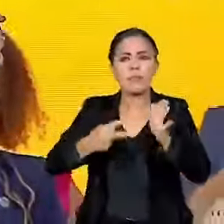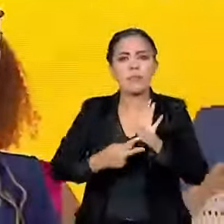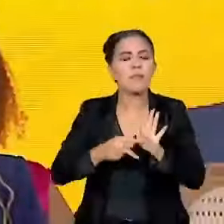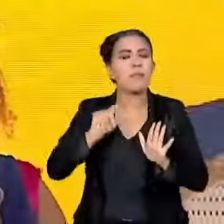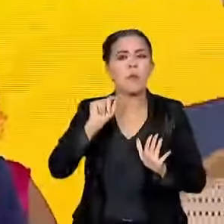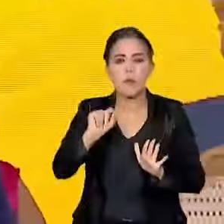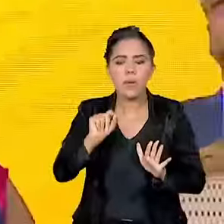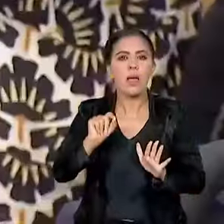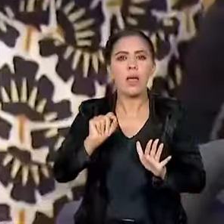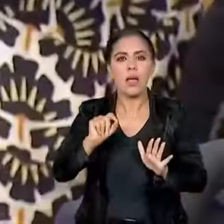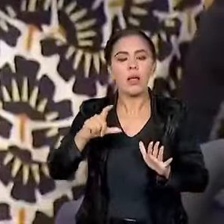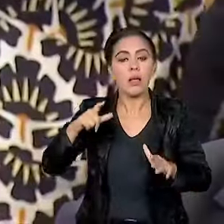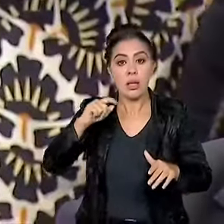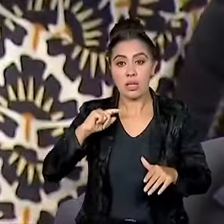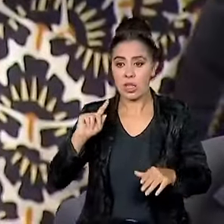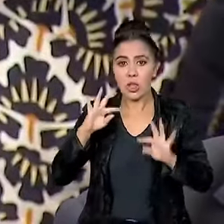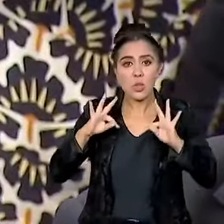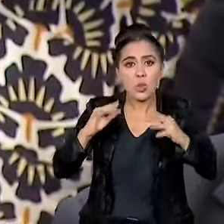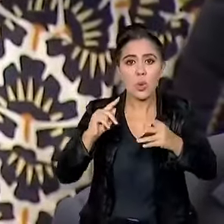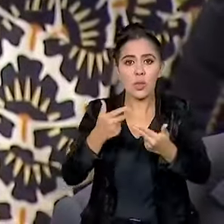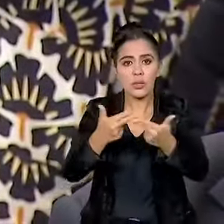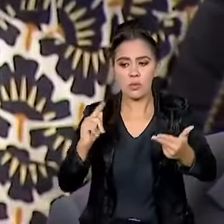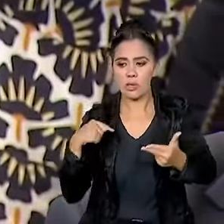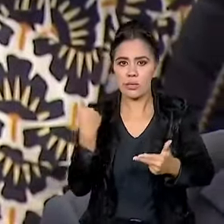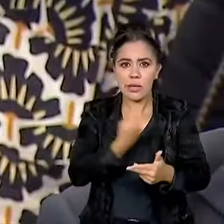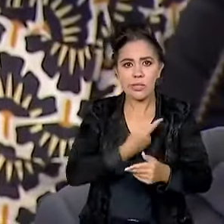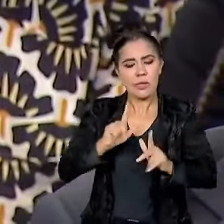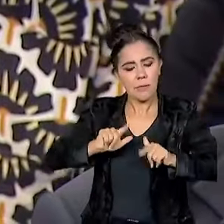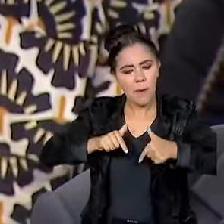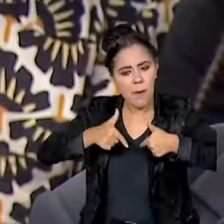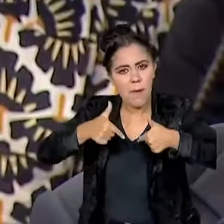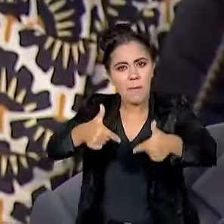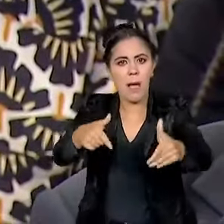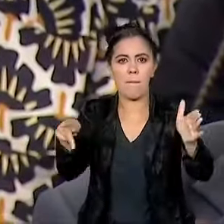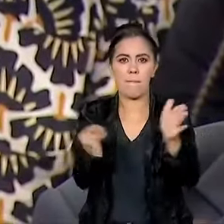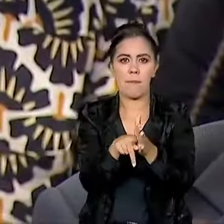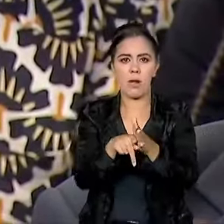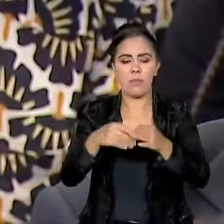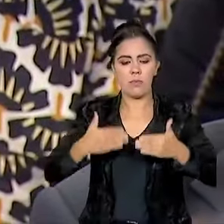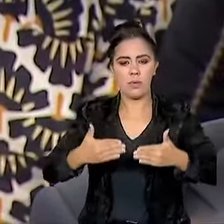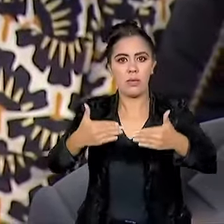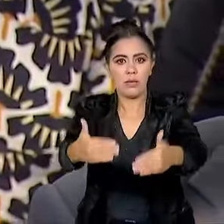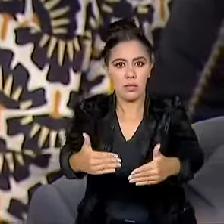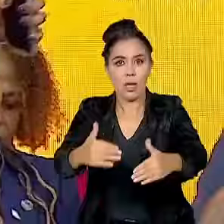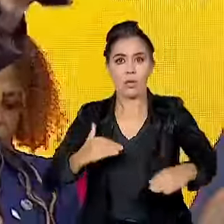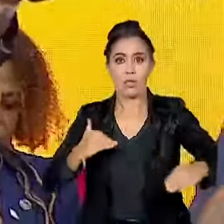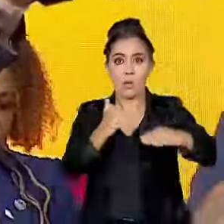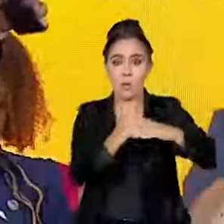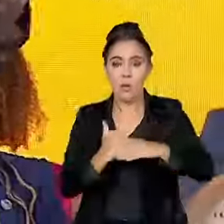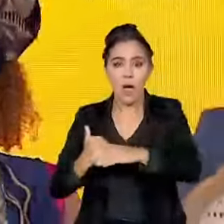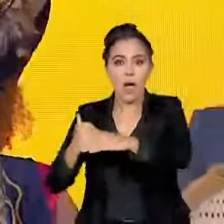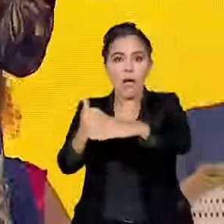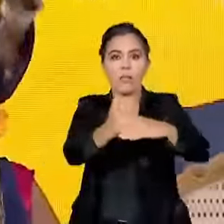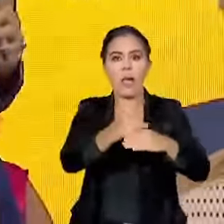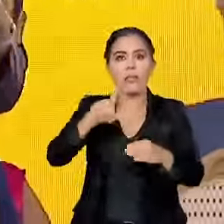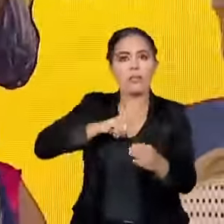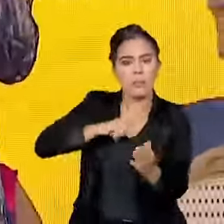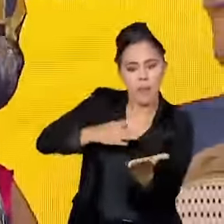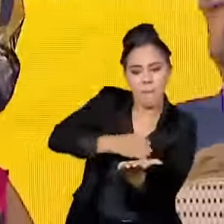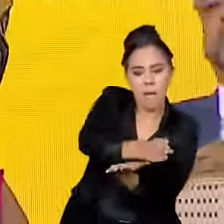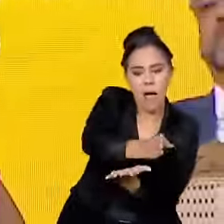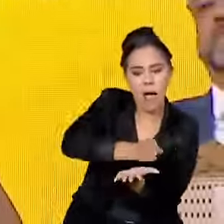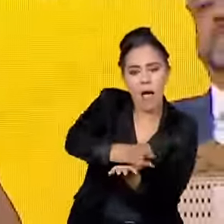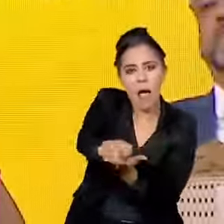demonstração de tudo que a gente tem feito à frente do Ministério da Igualdade Racial. É uma demonstração de transversalidade, mas sem esvaziar